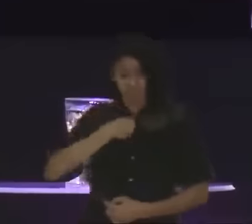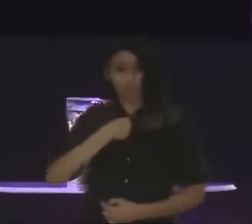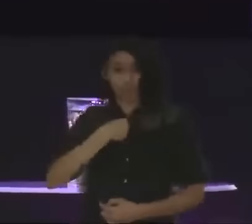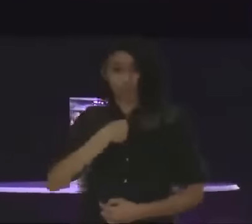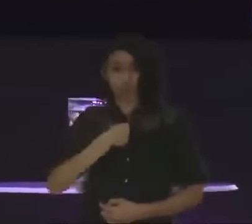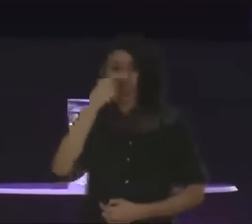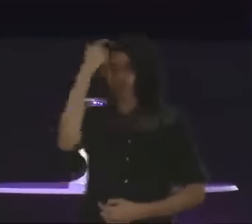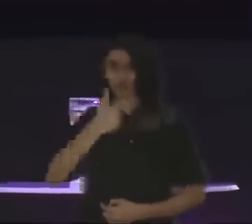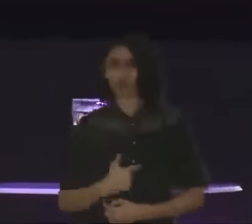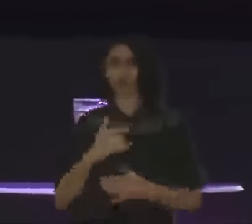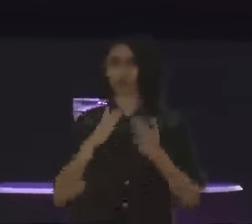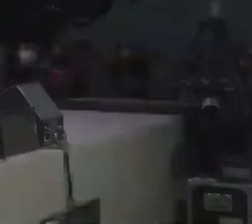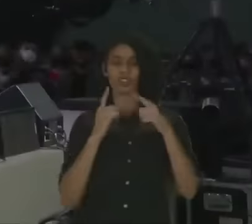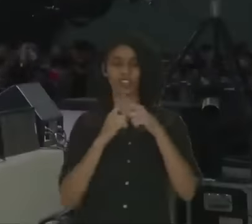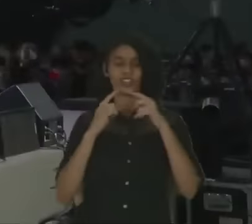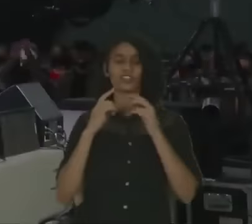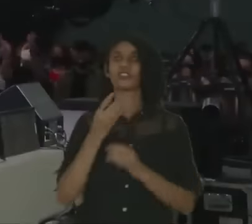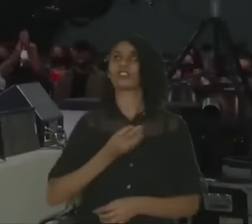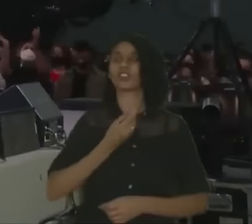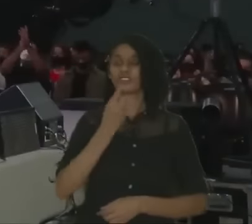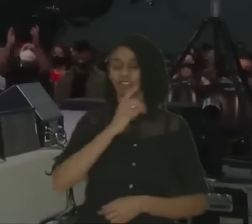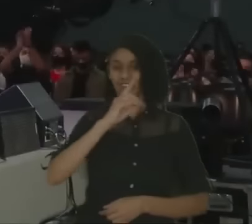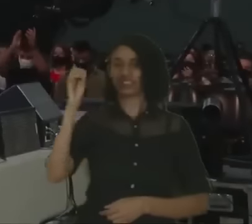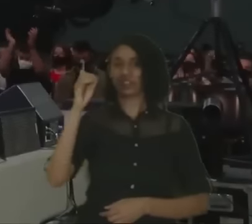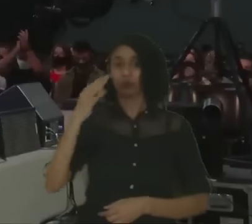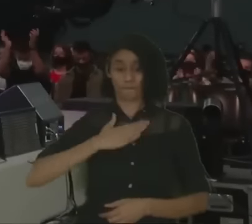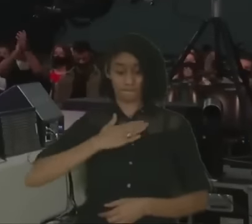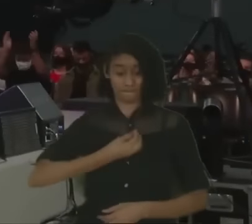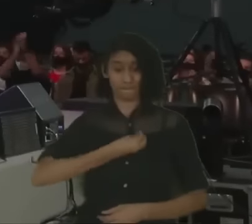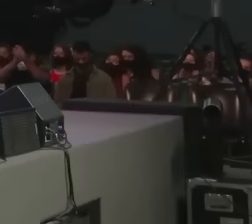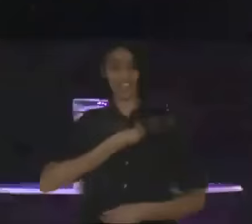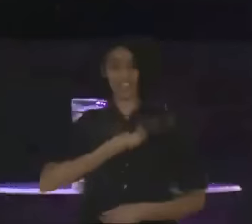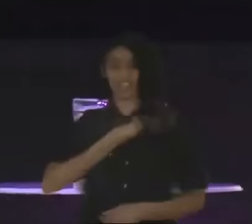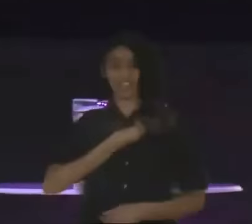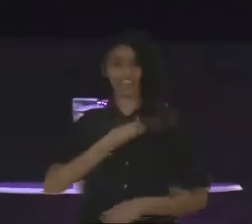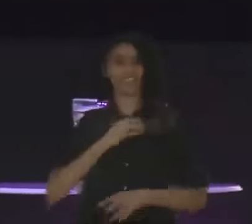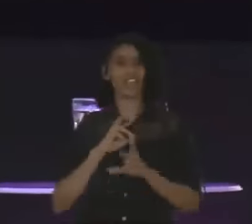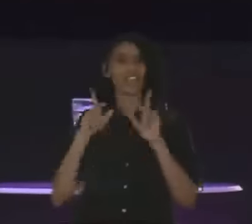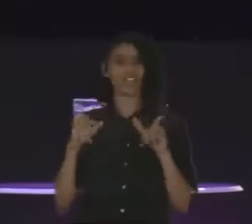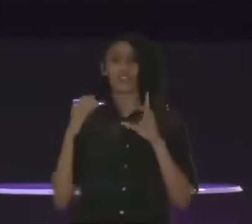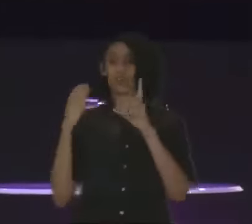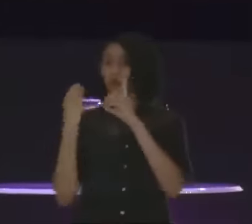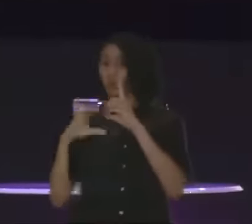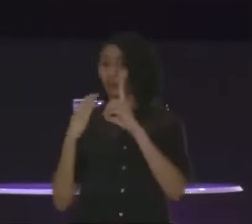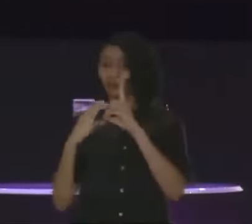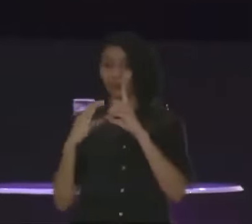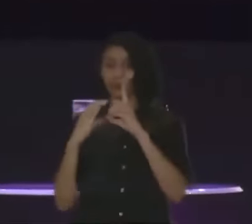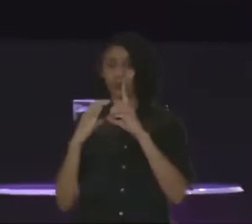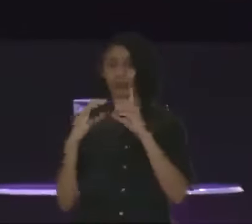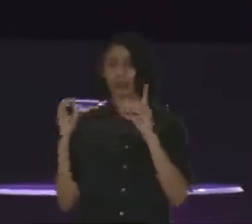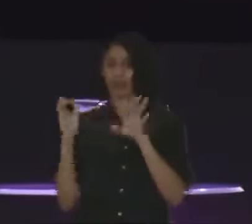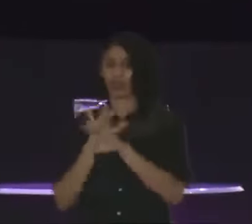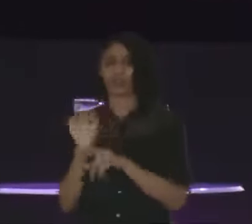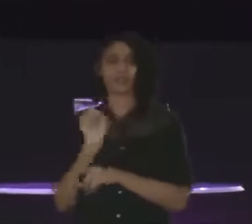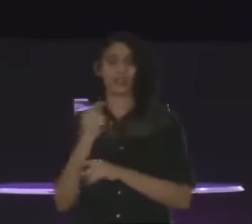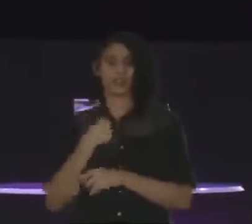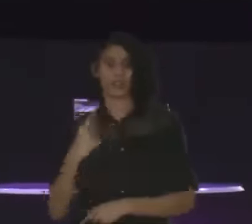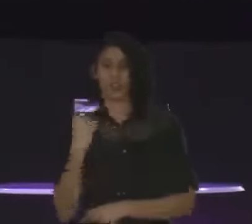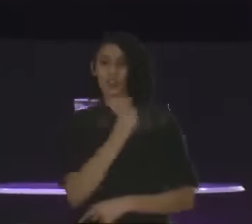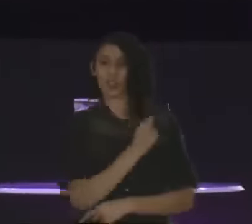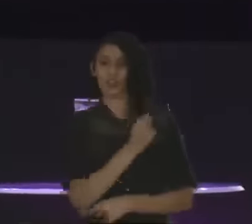minha vida é cheia da presença de Deus é diferente eu saio daqui o culto continua o culto continua Deus